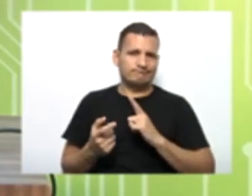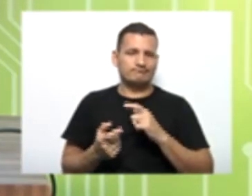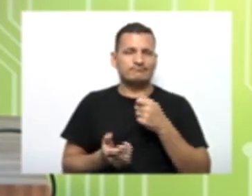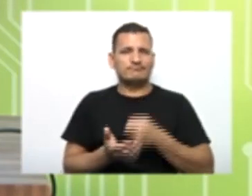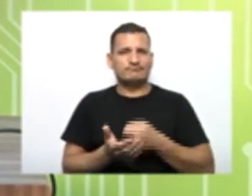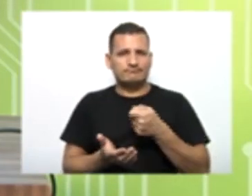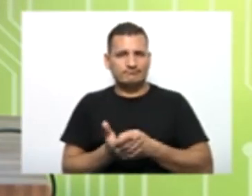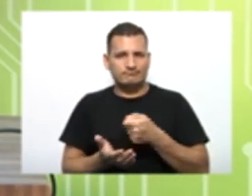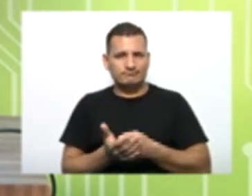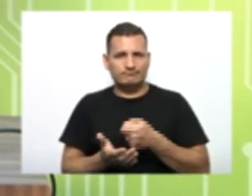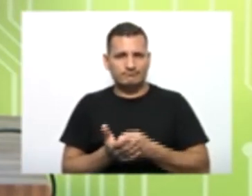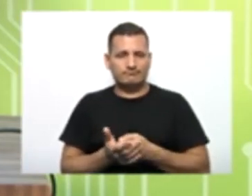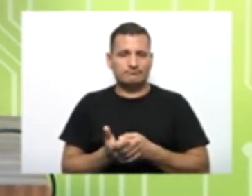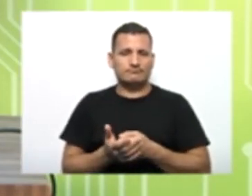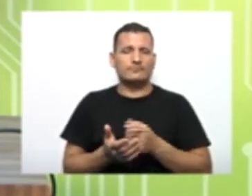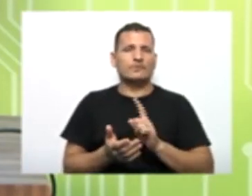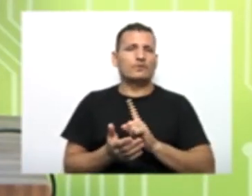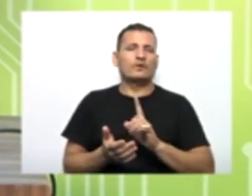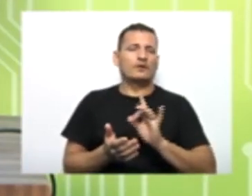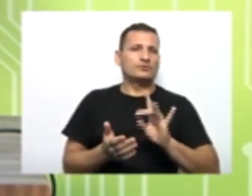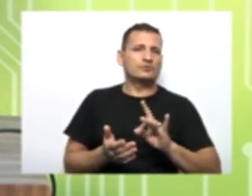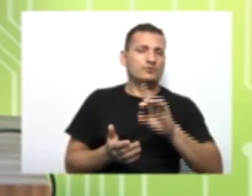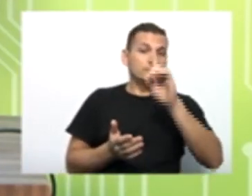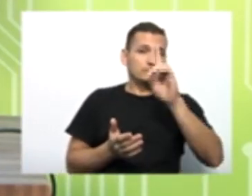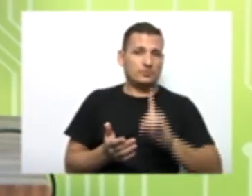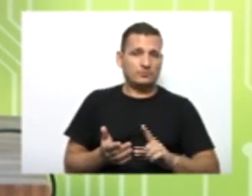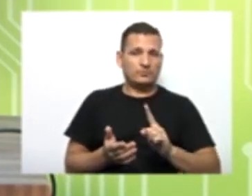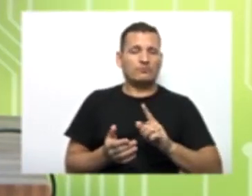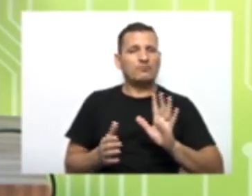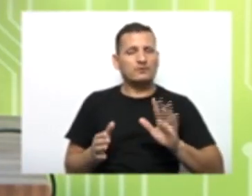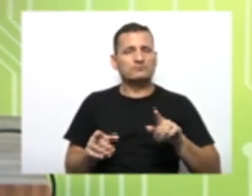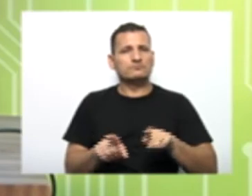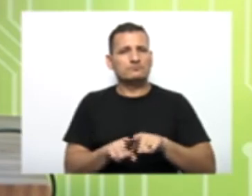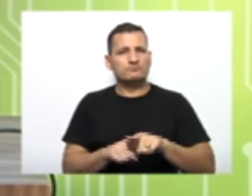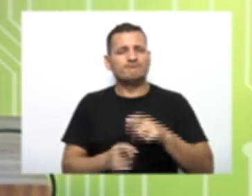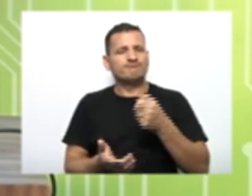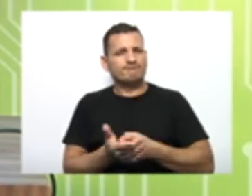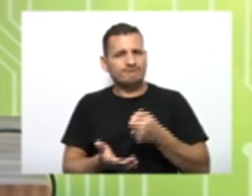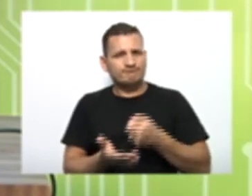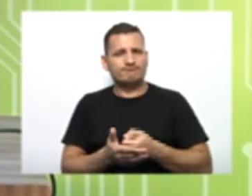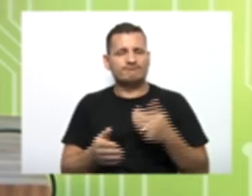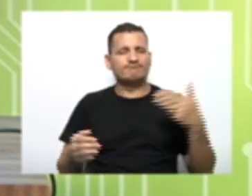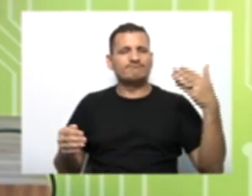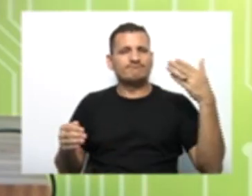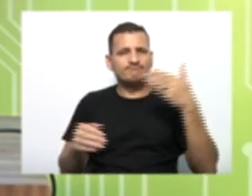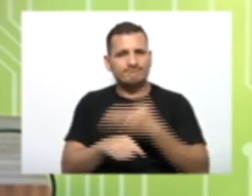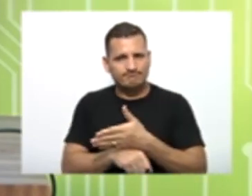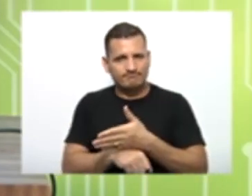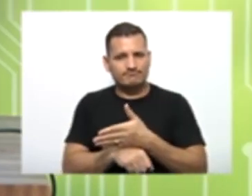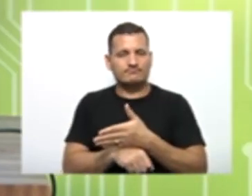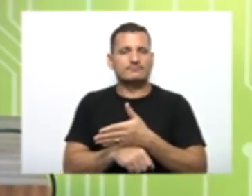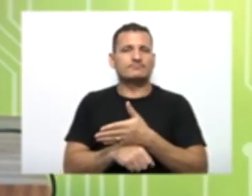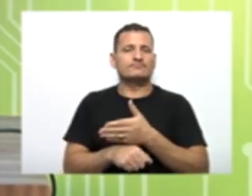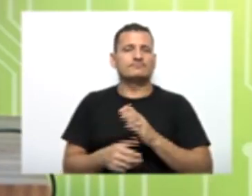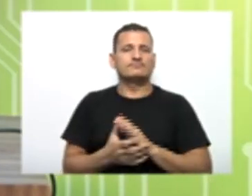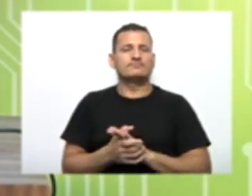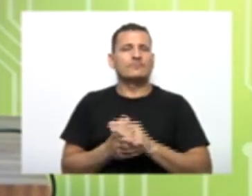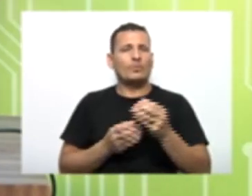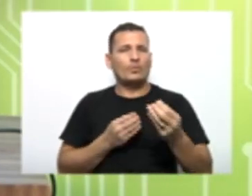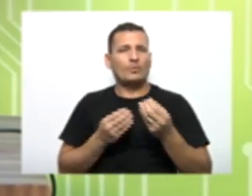do Brasil, problemas esses que eles impedem o desenvolvimento e a evolução da cidadania no